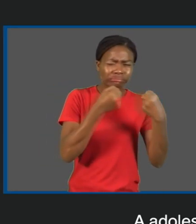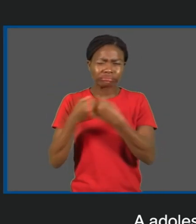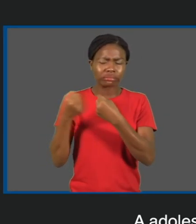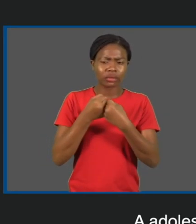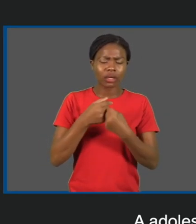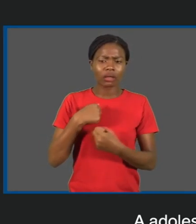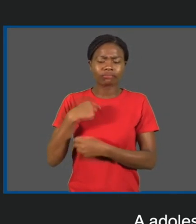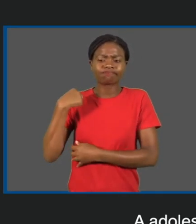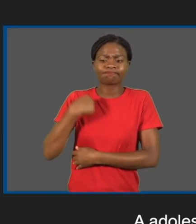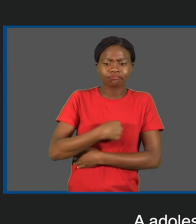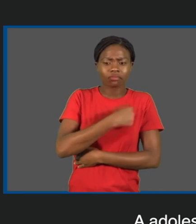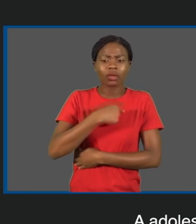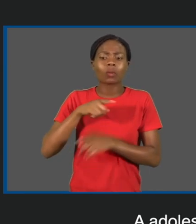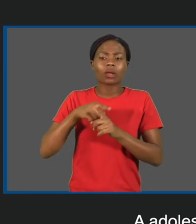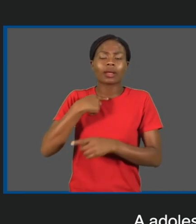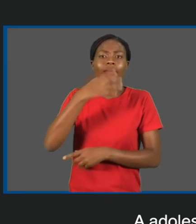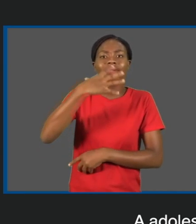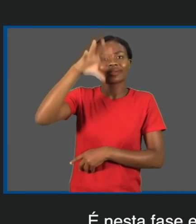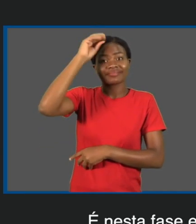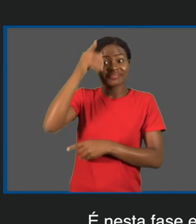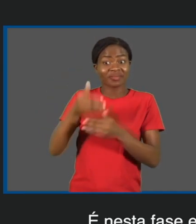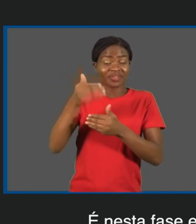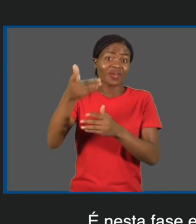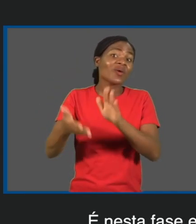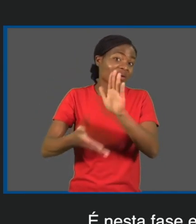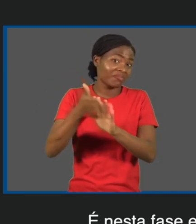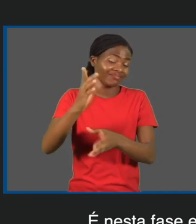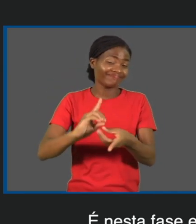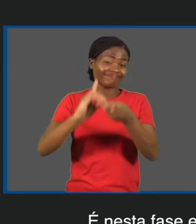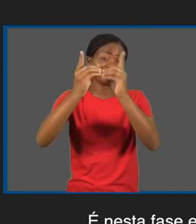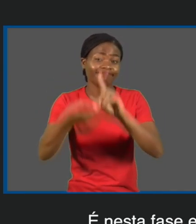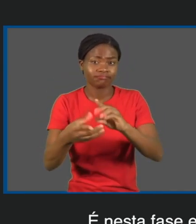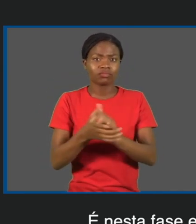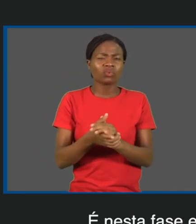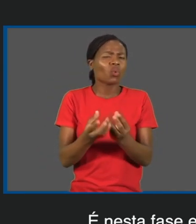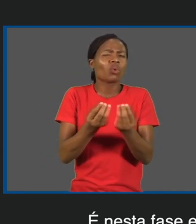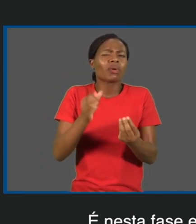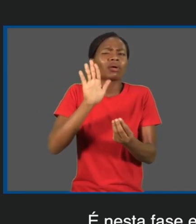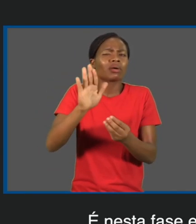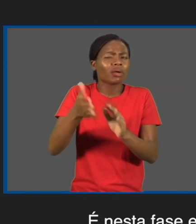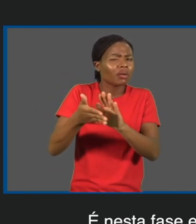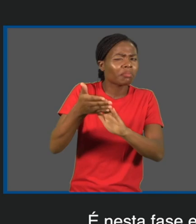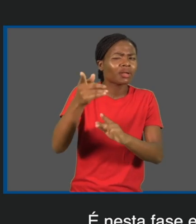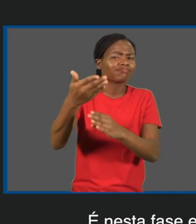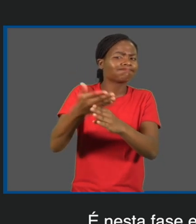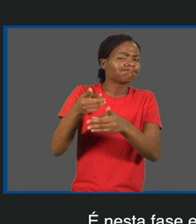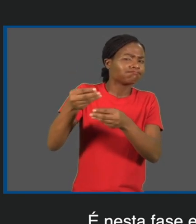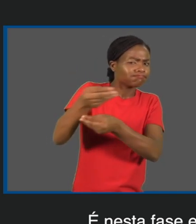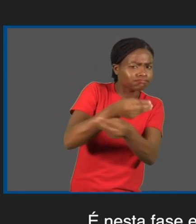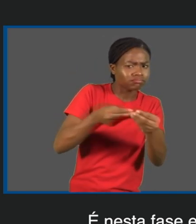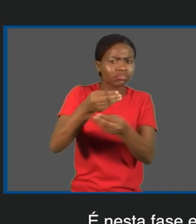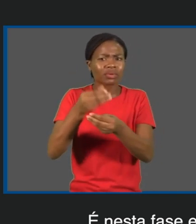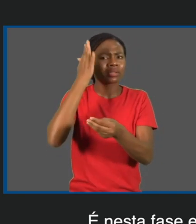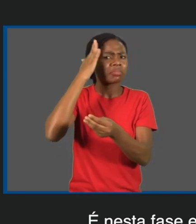caracterizada por conflitos e descobertas É nesta fase em que adolescentes começam a viver experiências sexuais